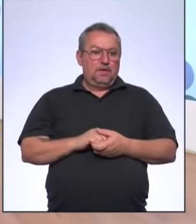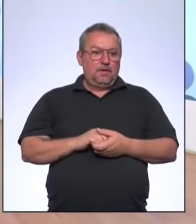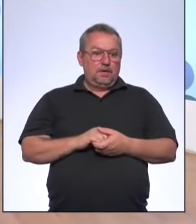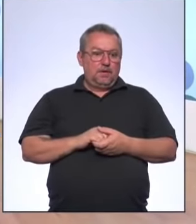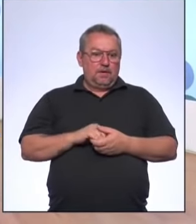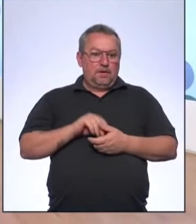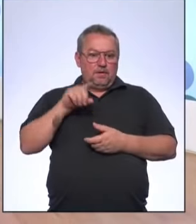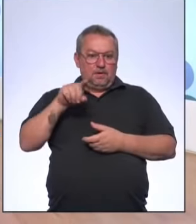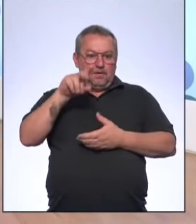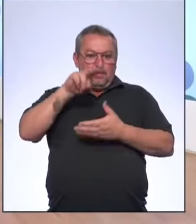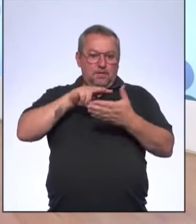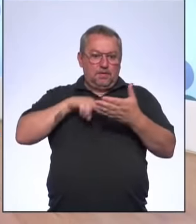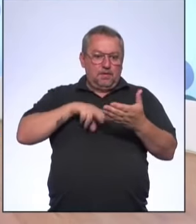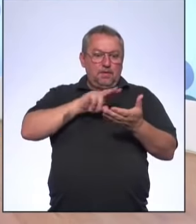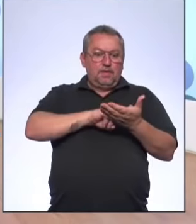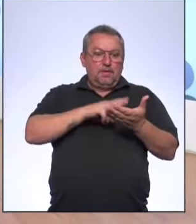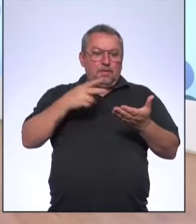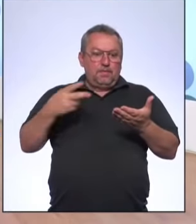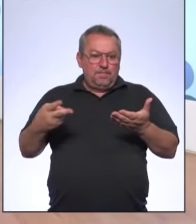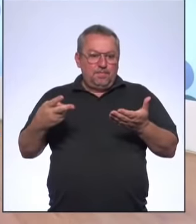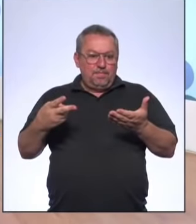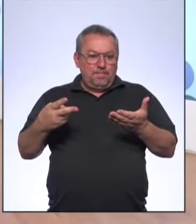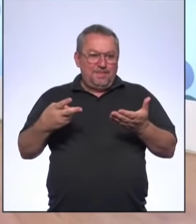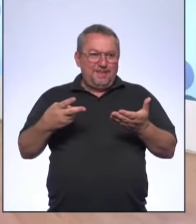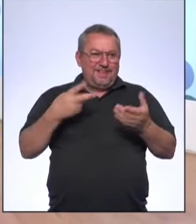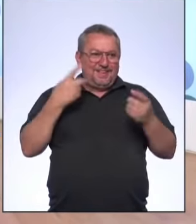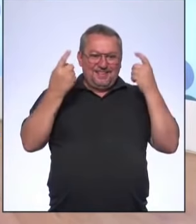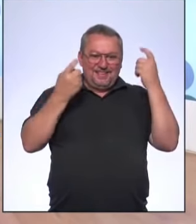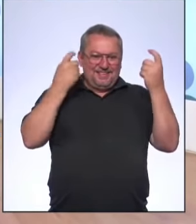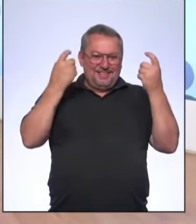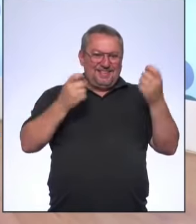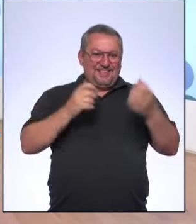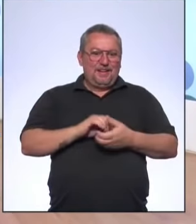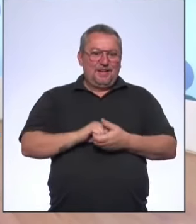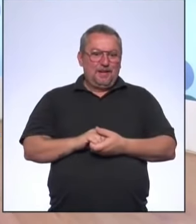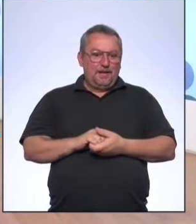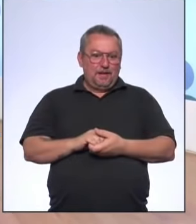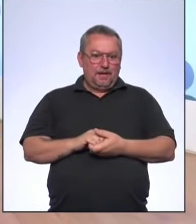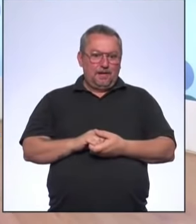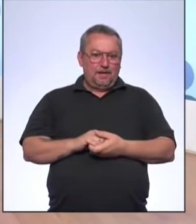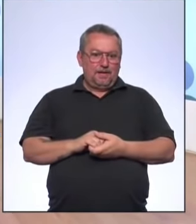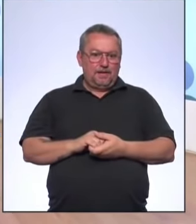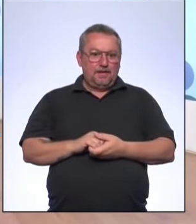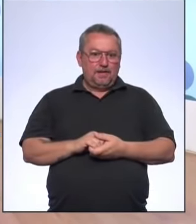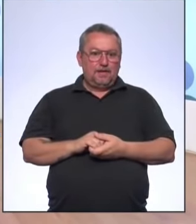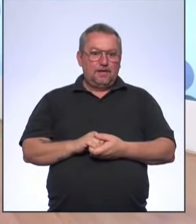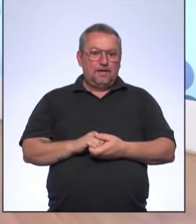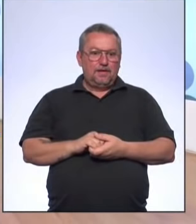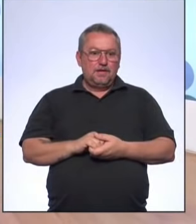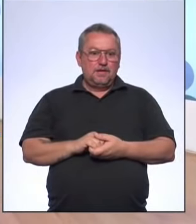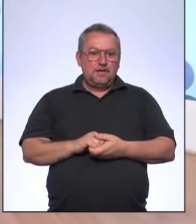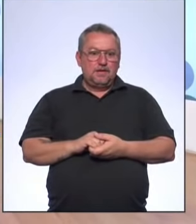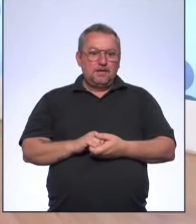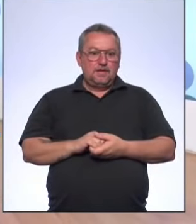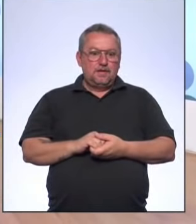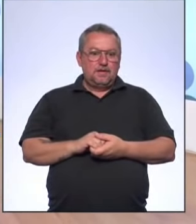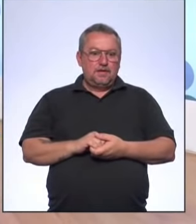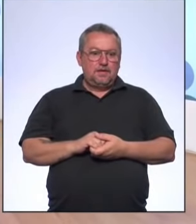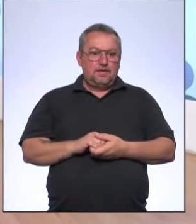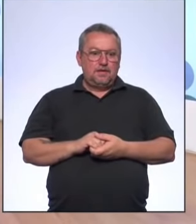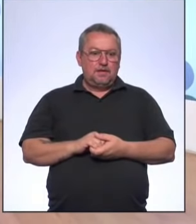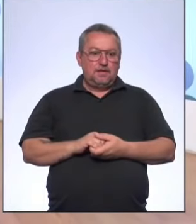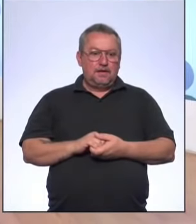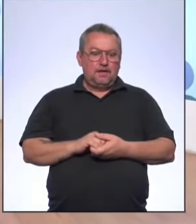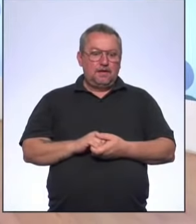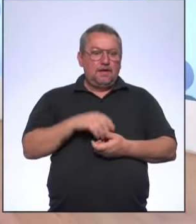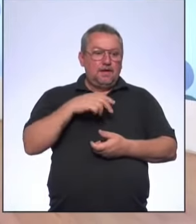ele vai ler e eu vou traduzir tá bom silvana e não se preocupe two main groups of animals